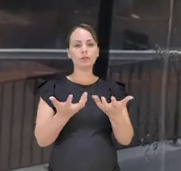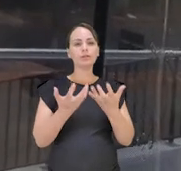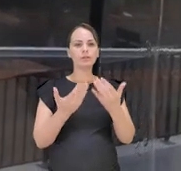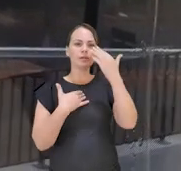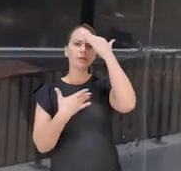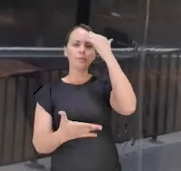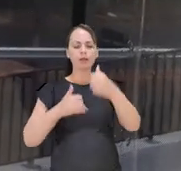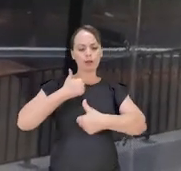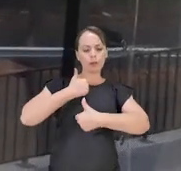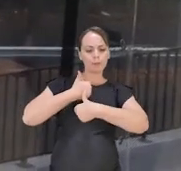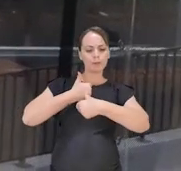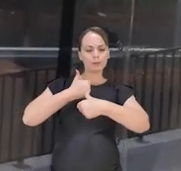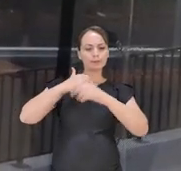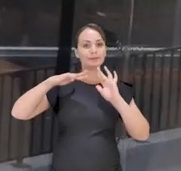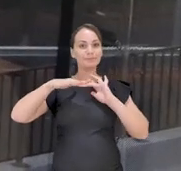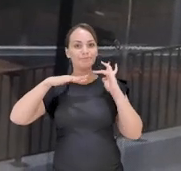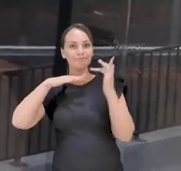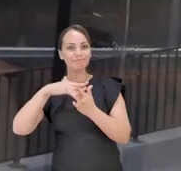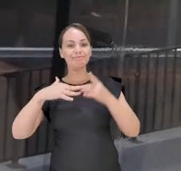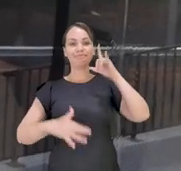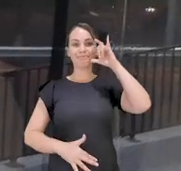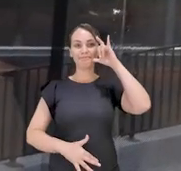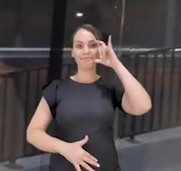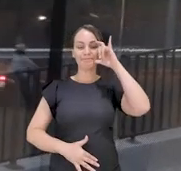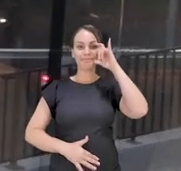mundo curtir as nossas redes sociais, no Instagram,